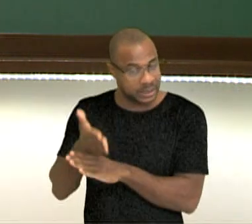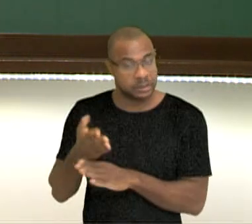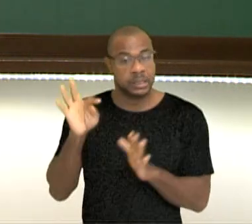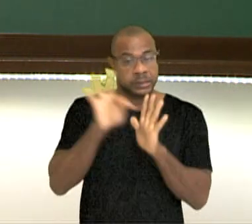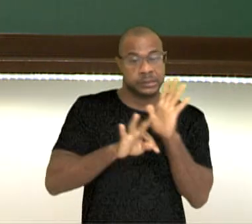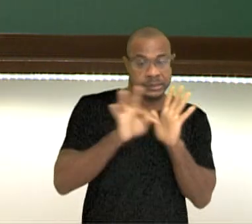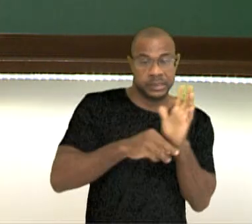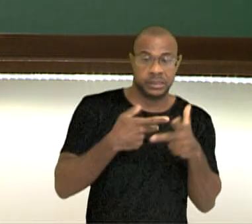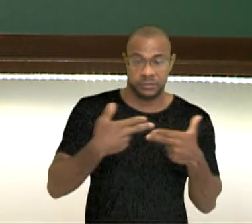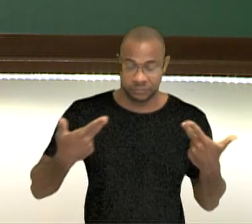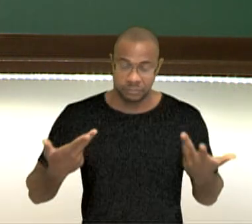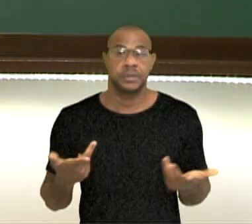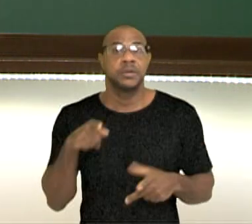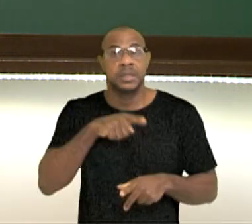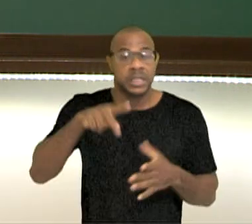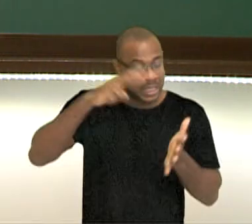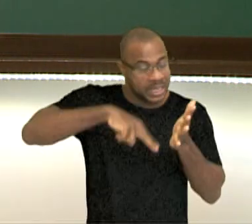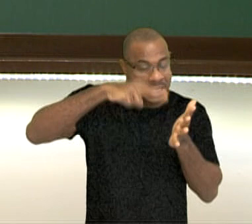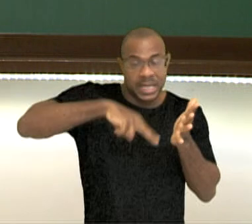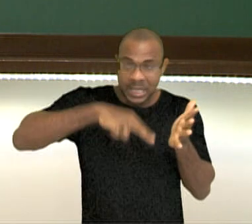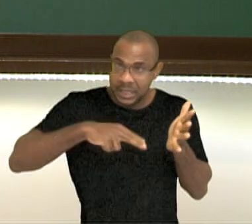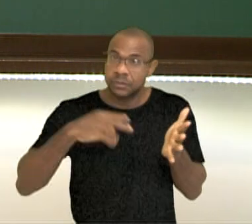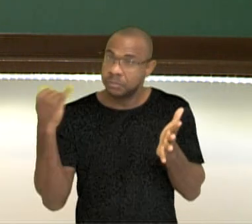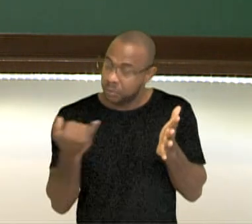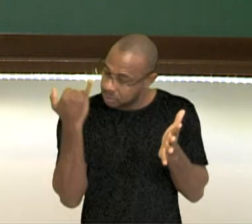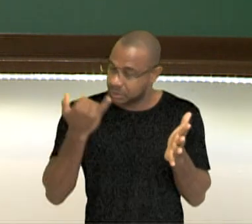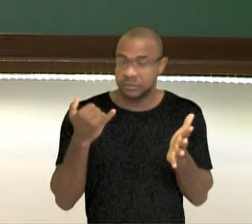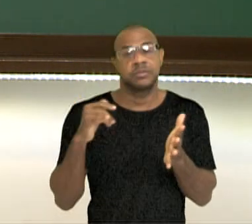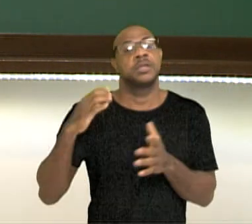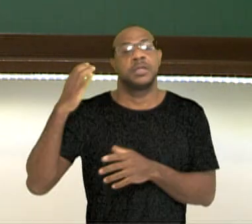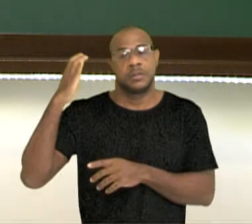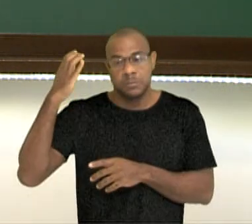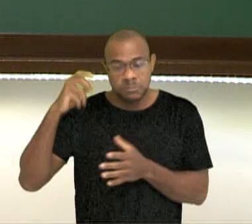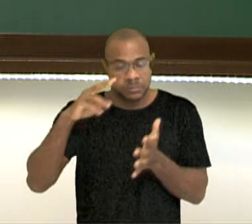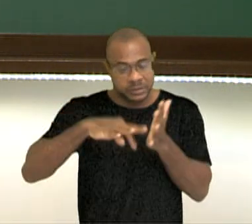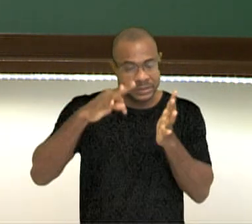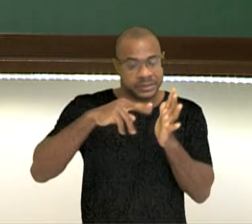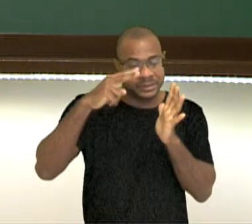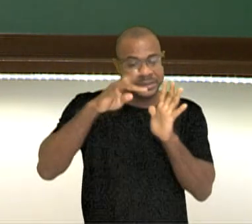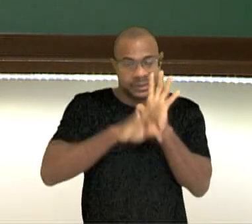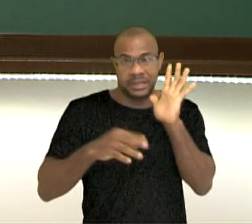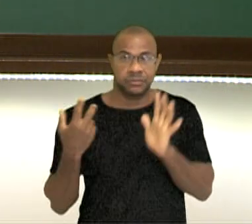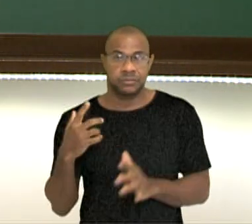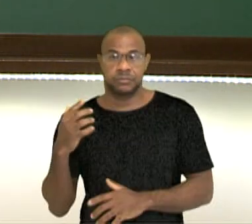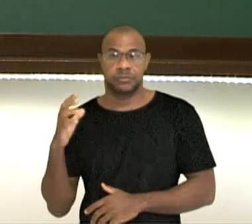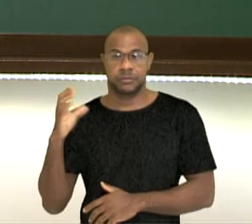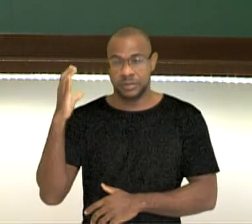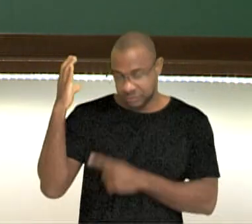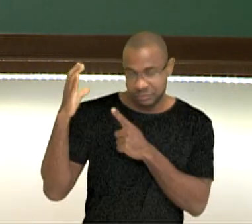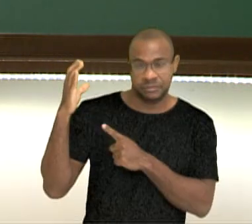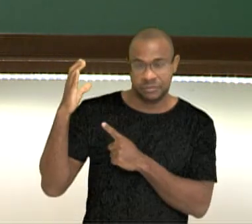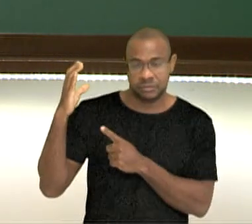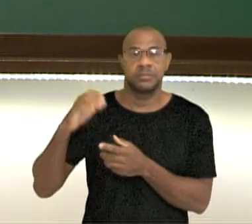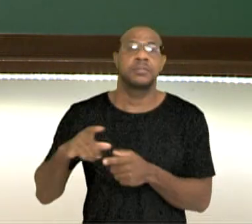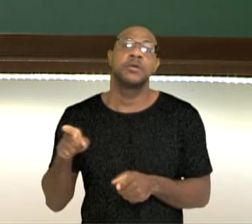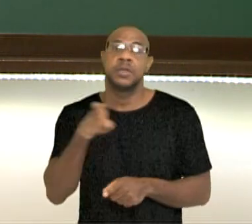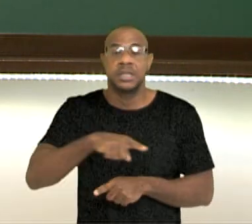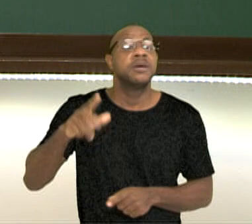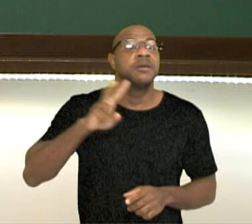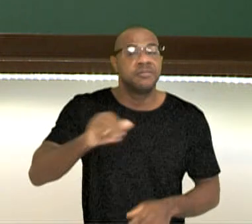textos. É importante que você leia textos didáticos científicos, porque através dessa linguagem mais simplificada, você vai